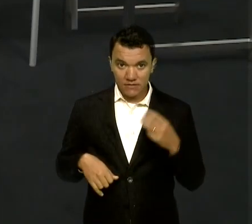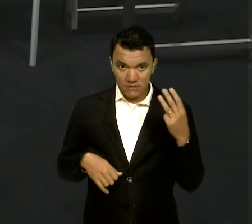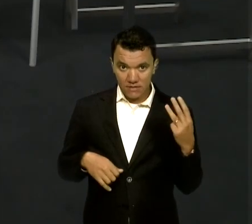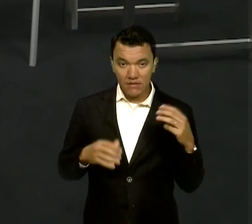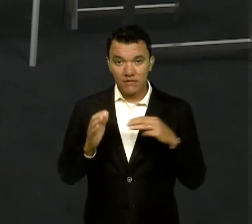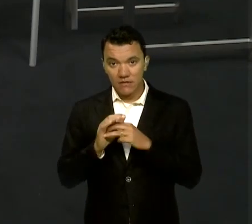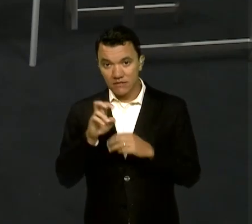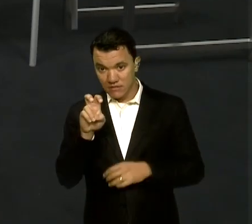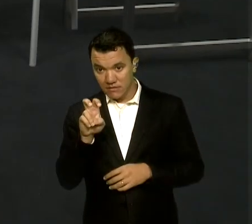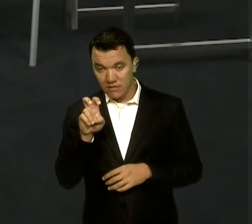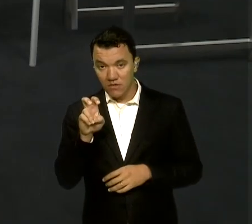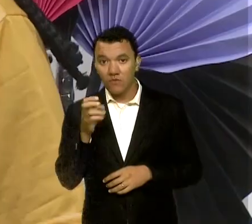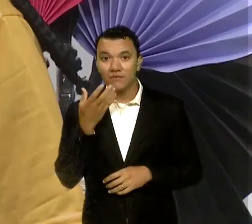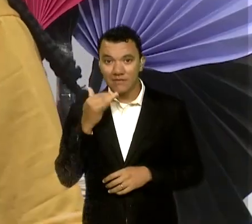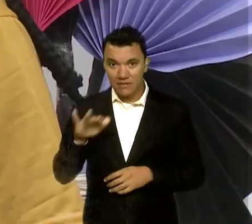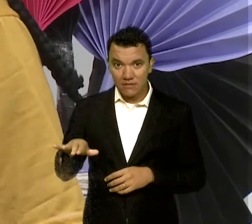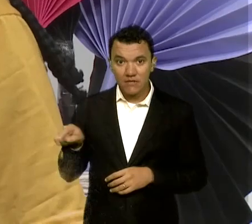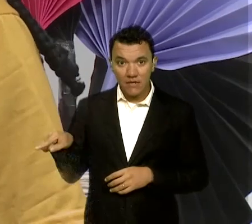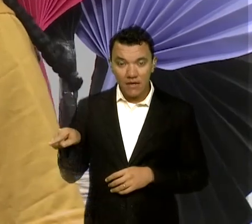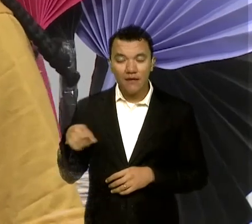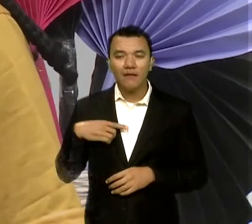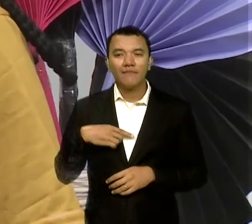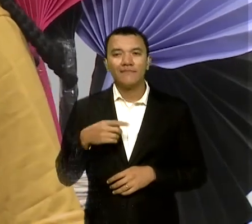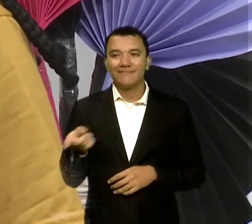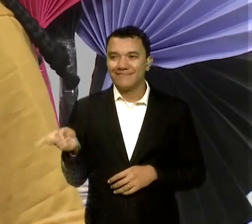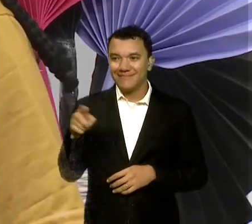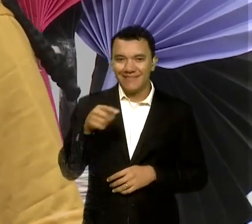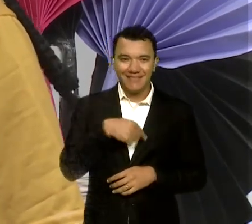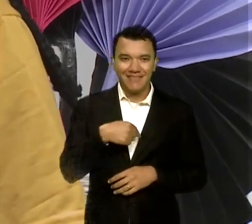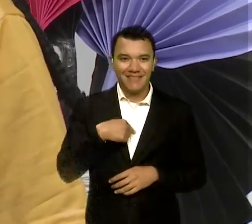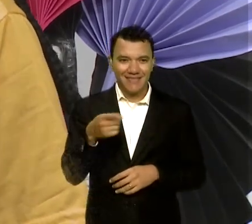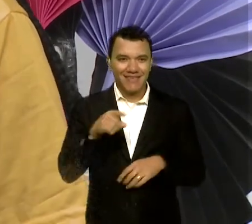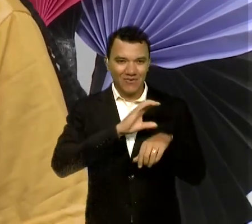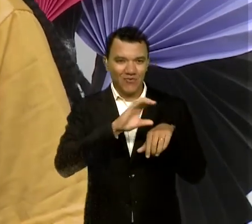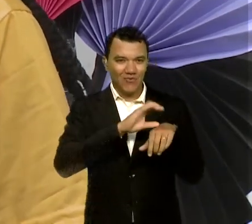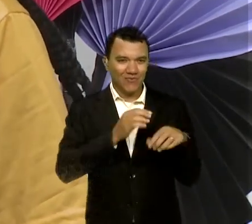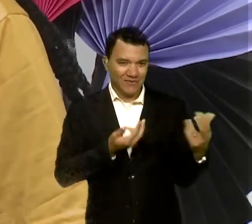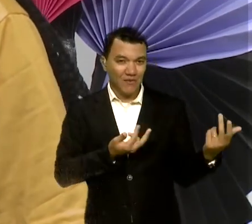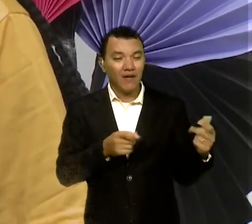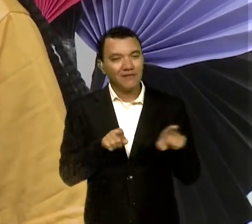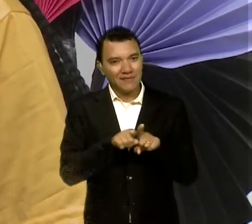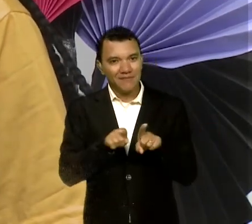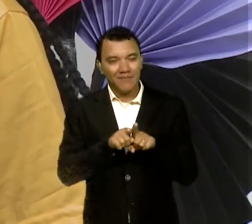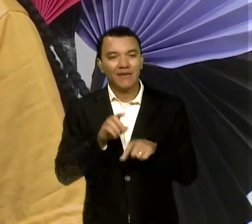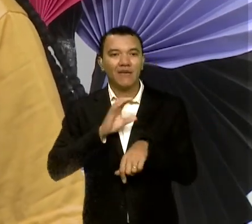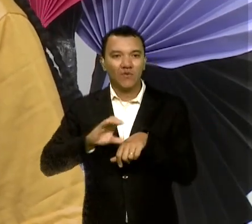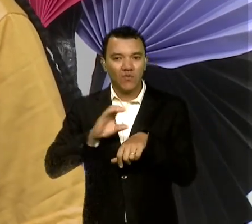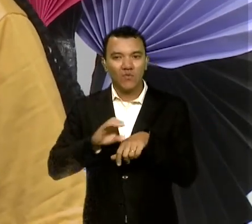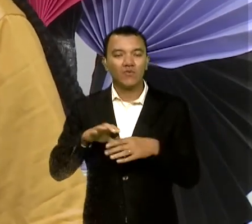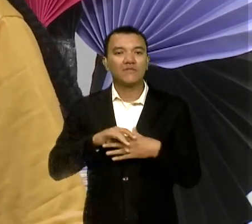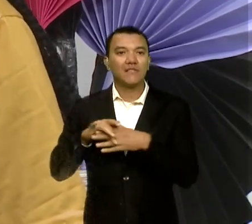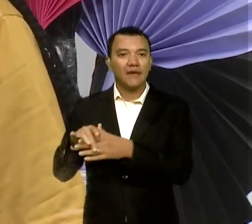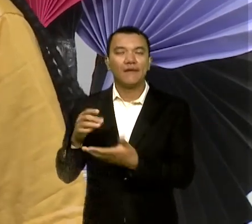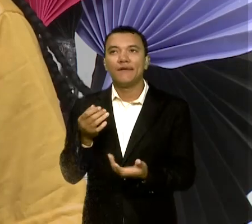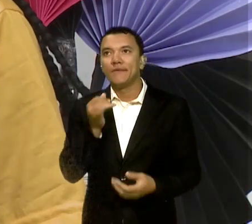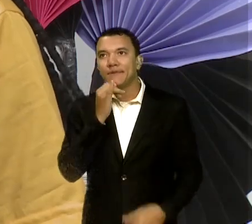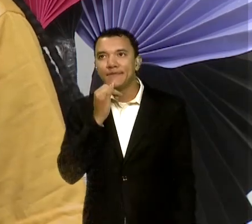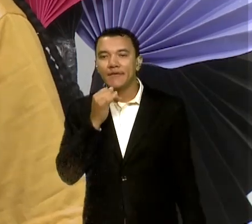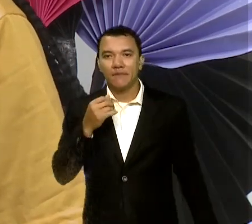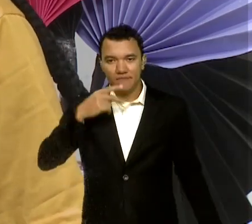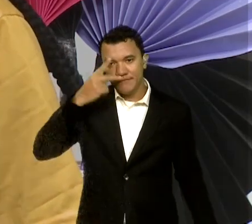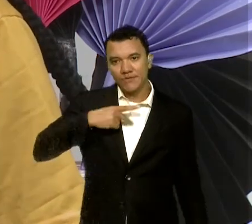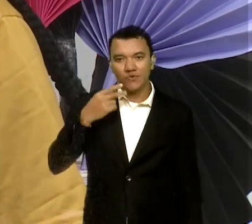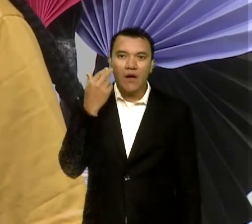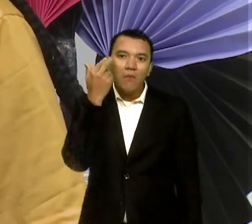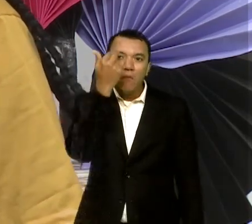idade. Tão tal que, como a dona Raimunda ministra cursos no seu projeto, o nosso também, a gente leva cursos de automaquiagem,